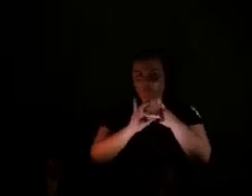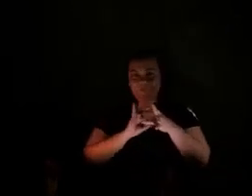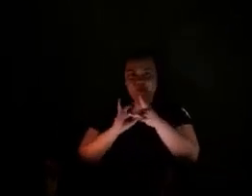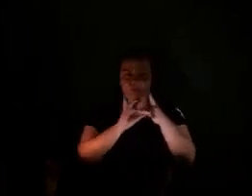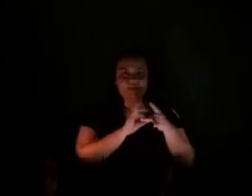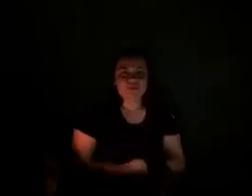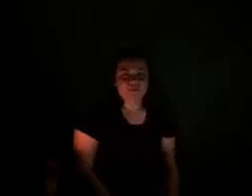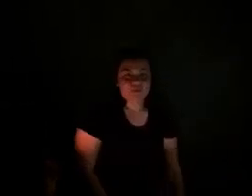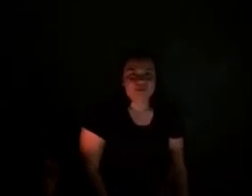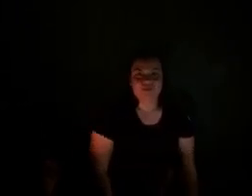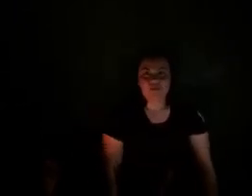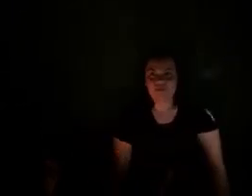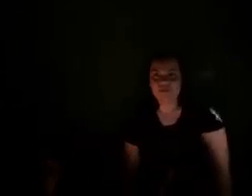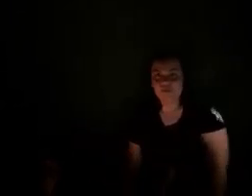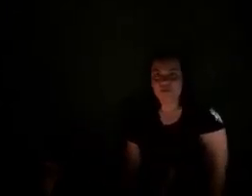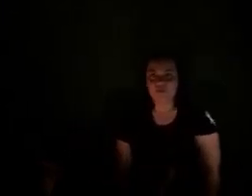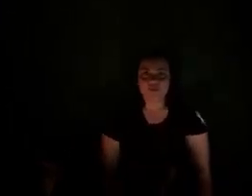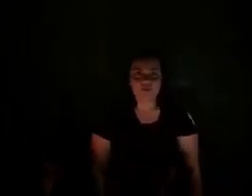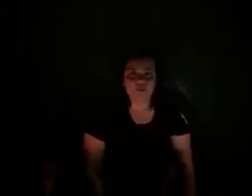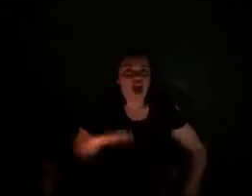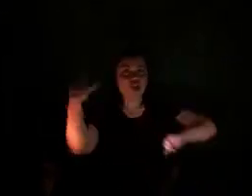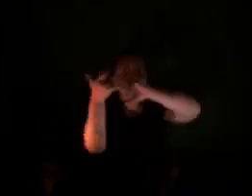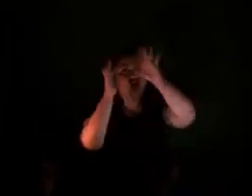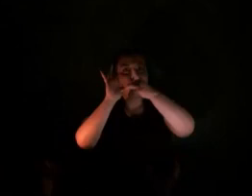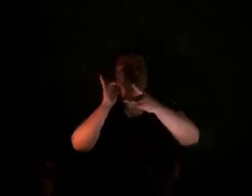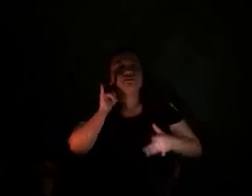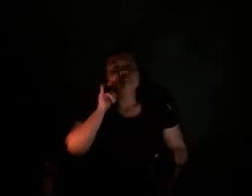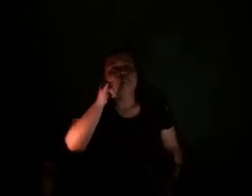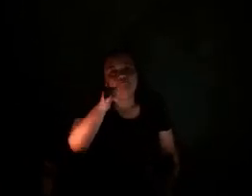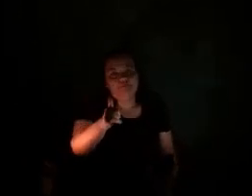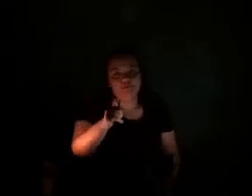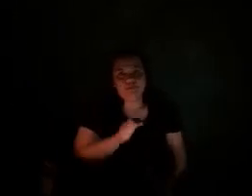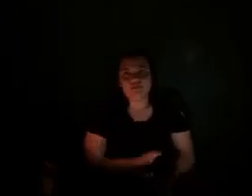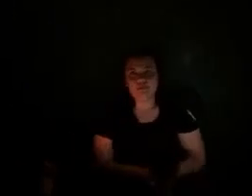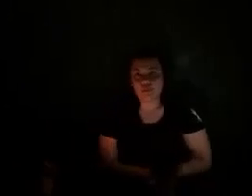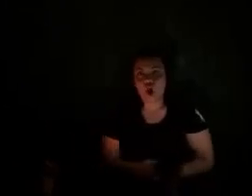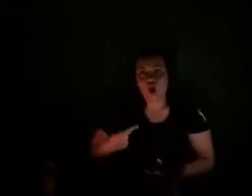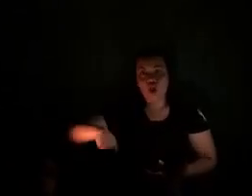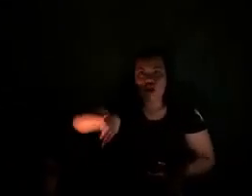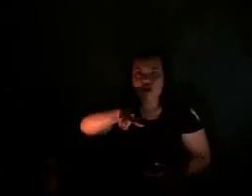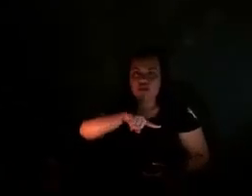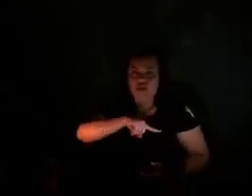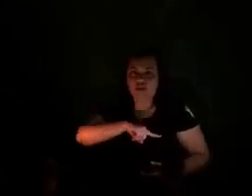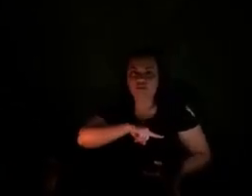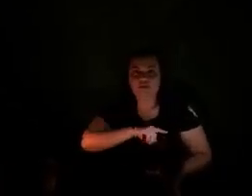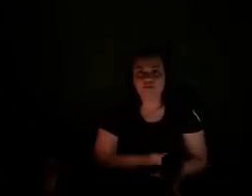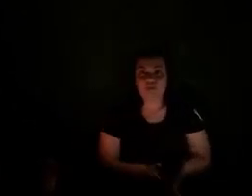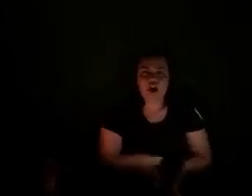E aqui vos digo um mistério. Na verdade, nem todos dormiremos, mas todos